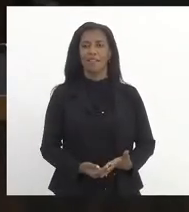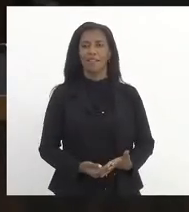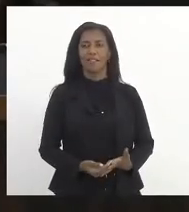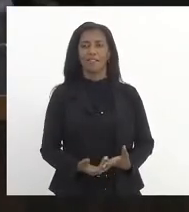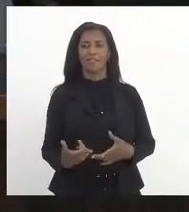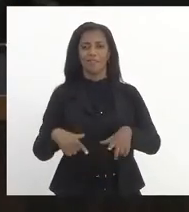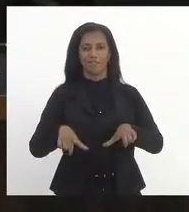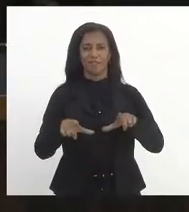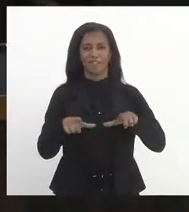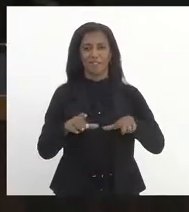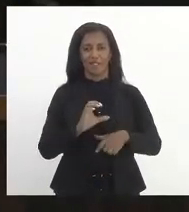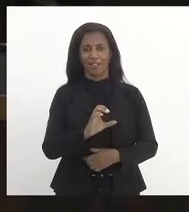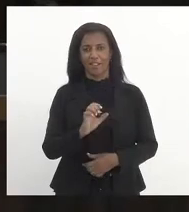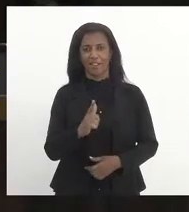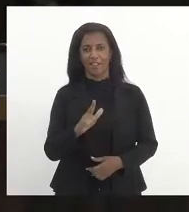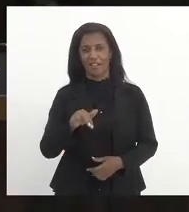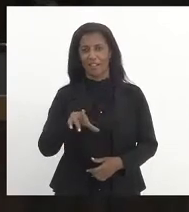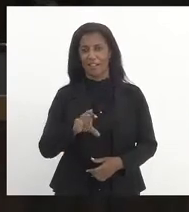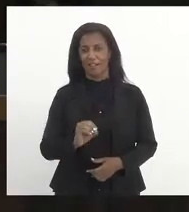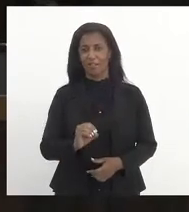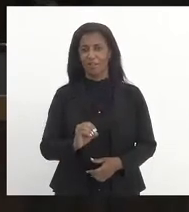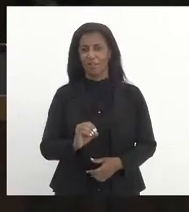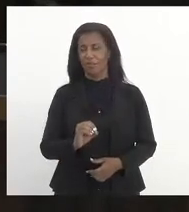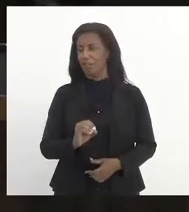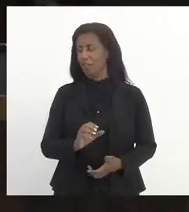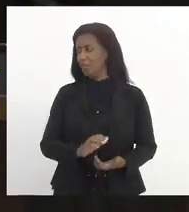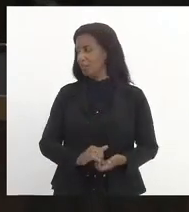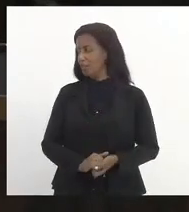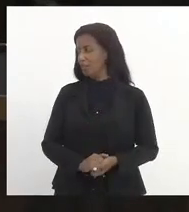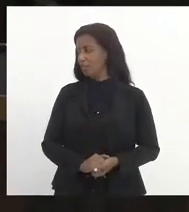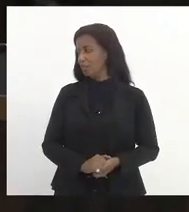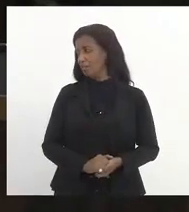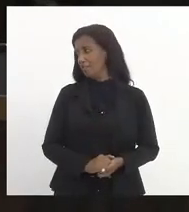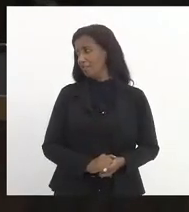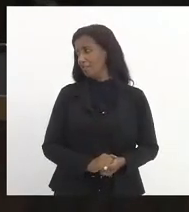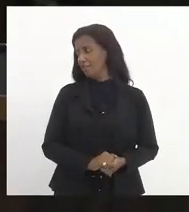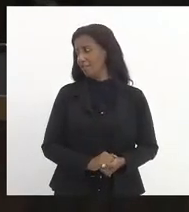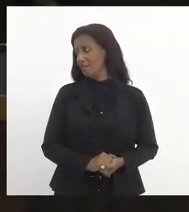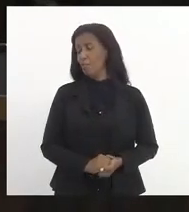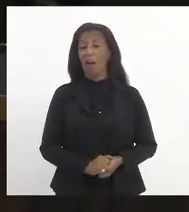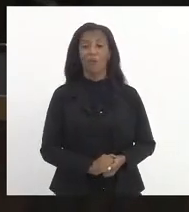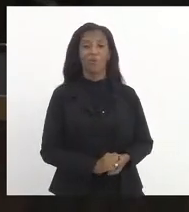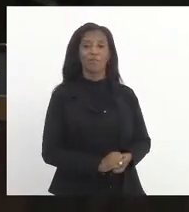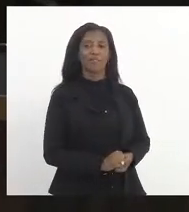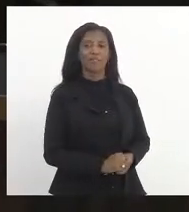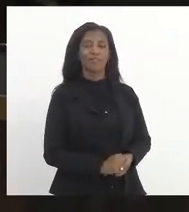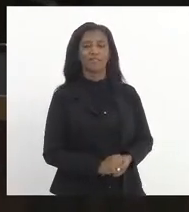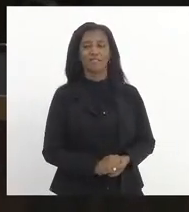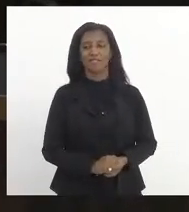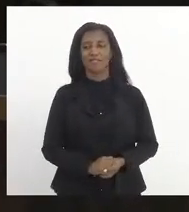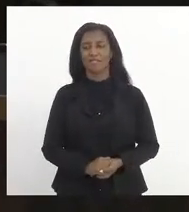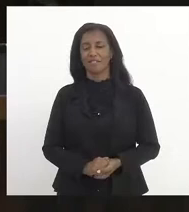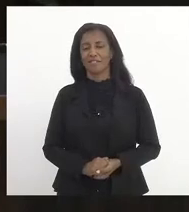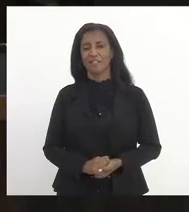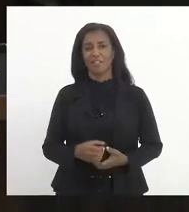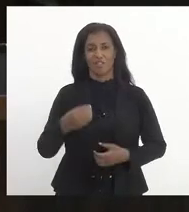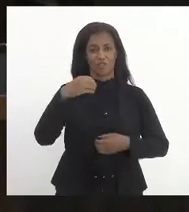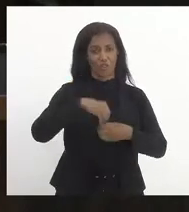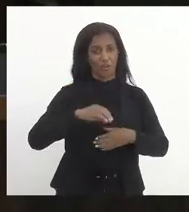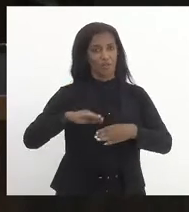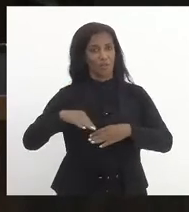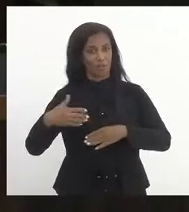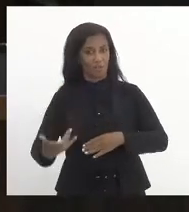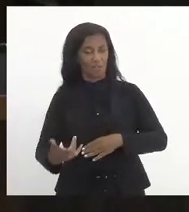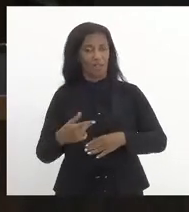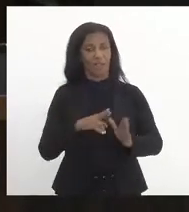compositor Cláudio Roberto Andrade de Azevedo, de Azeredo. Parecer da Comissão de Normas Internas e Proposição Externa,